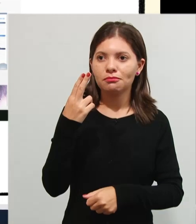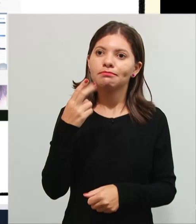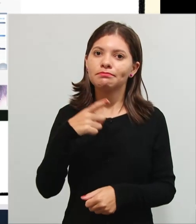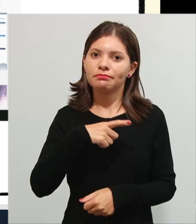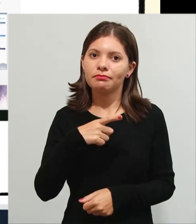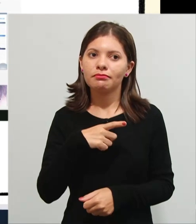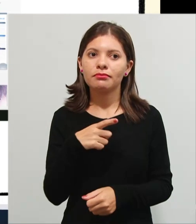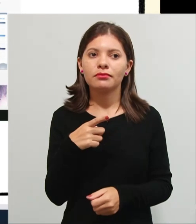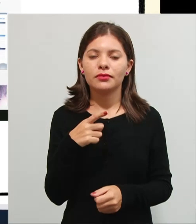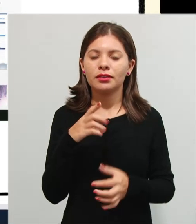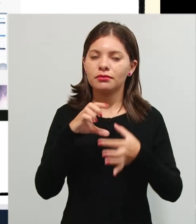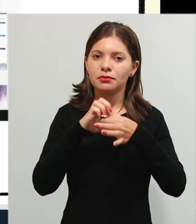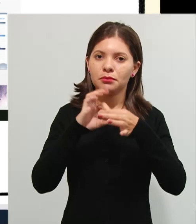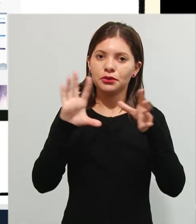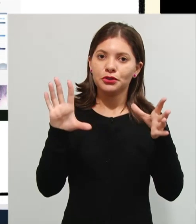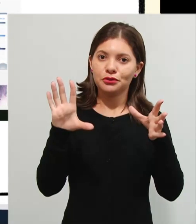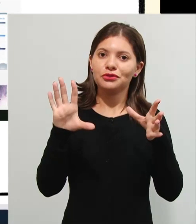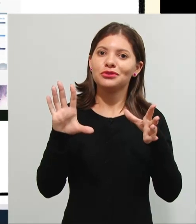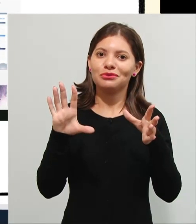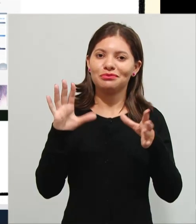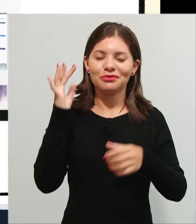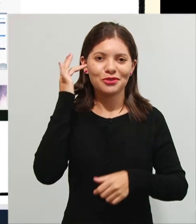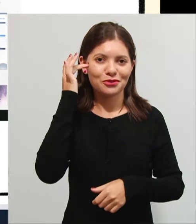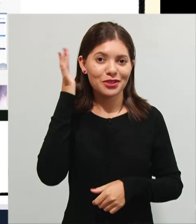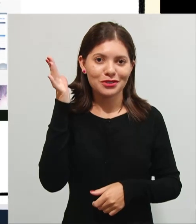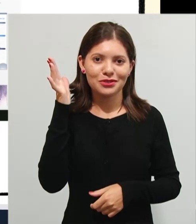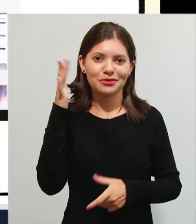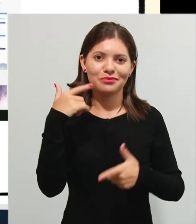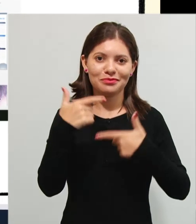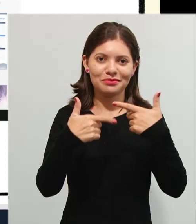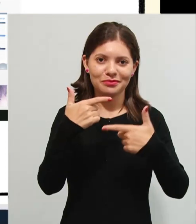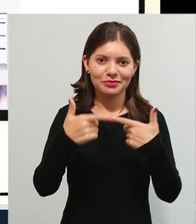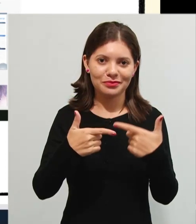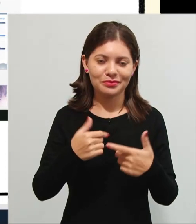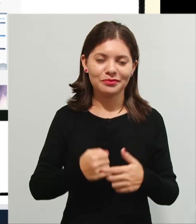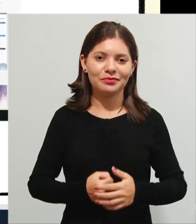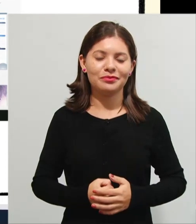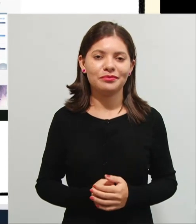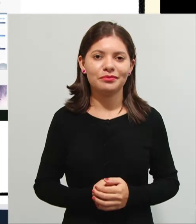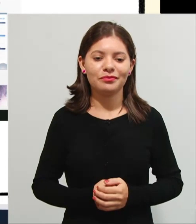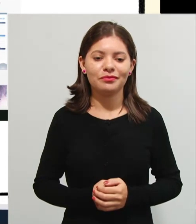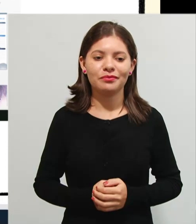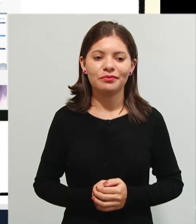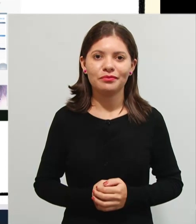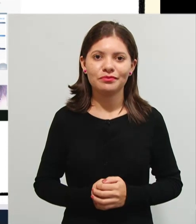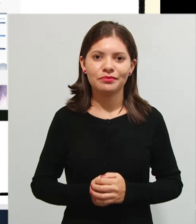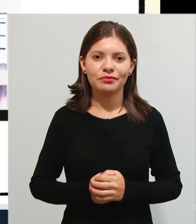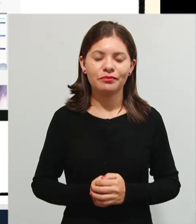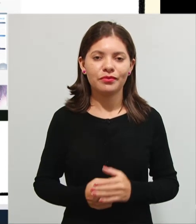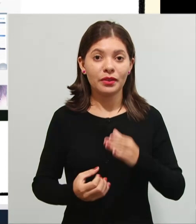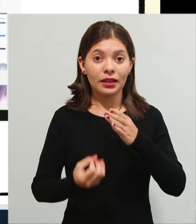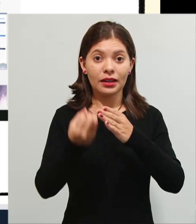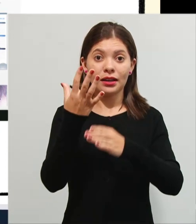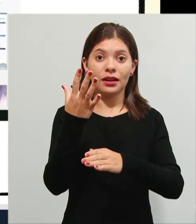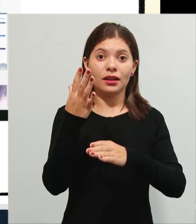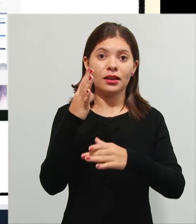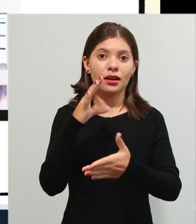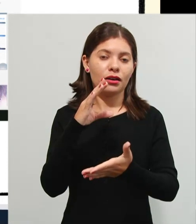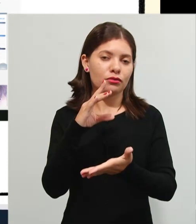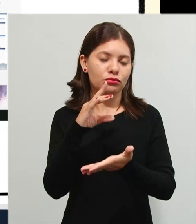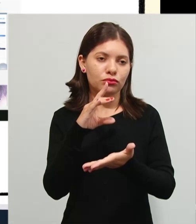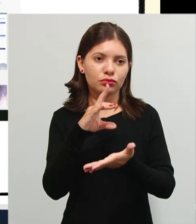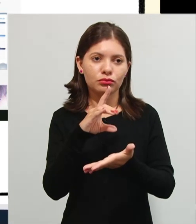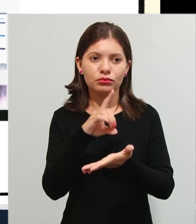Então, a gente pode usar um documento em branco ou a gente pode já ter modelos apenas para fazer edição, o